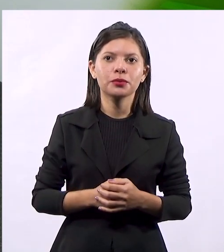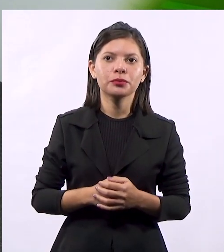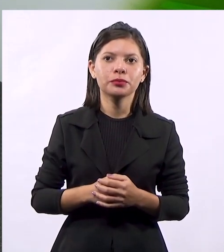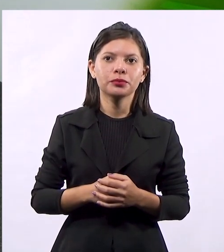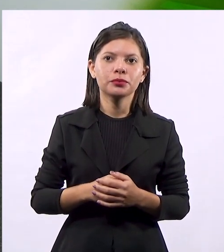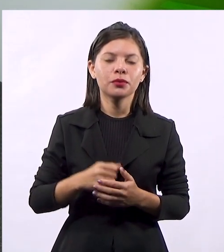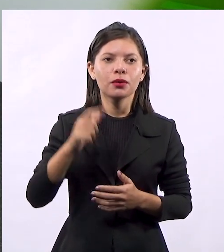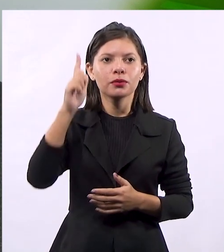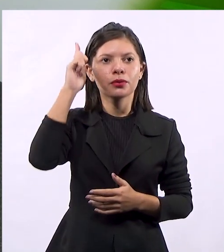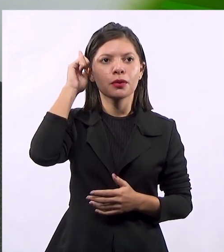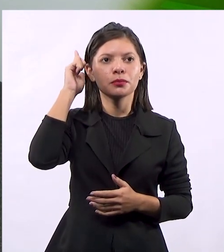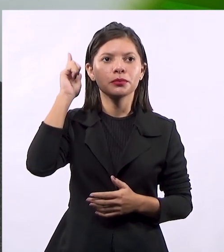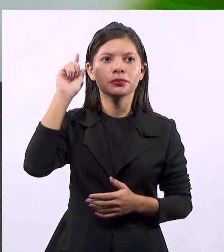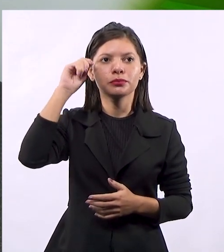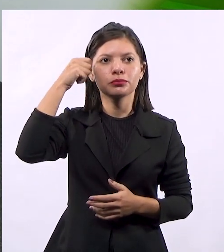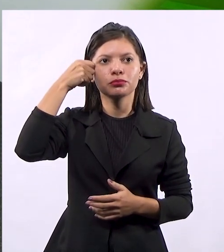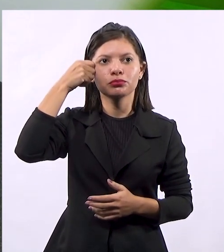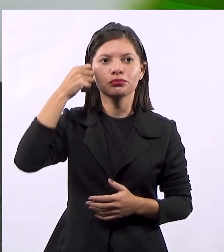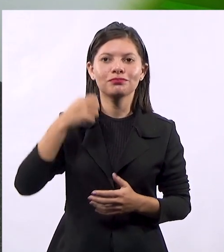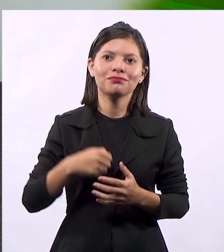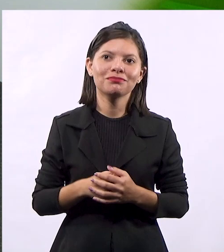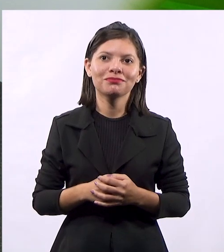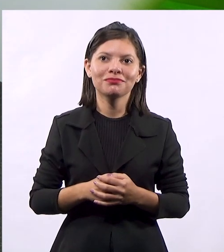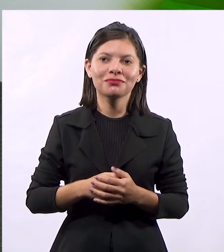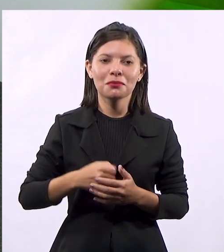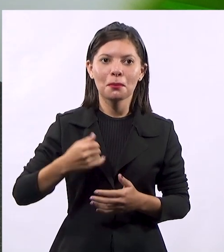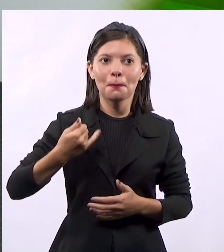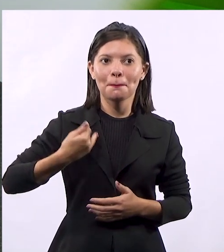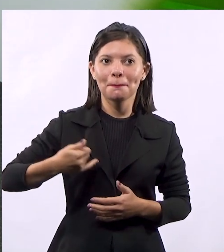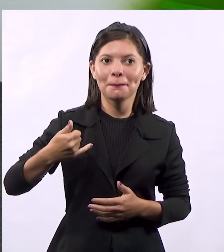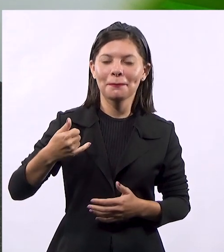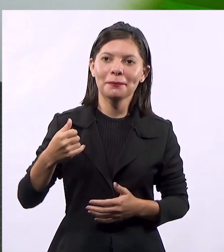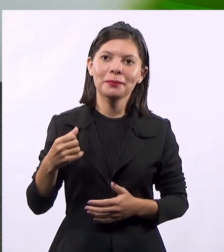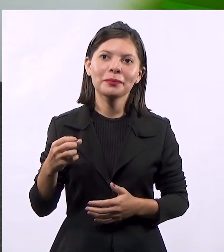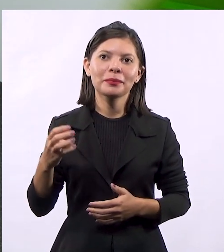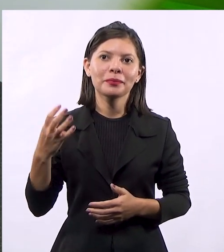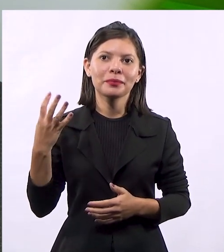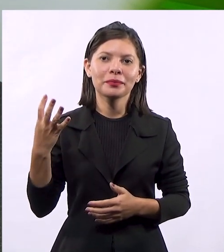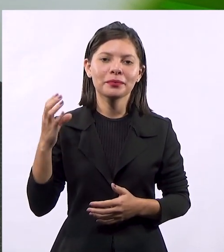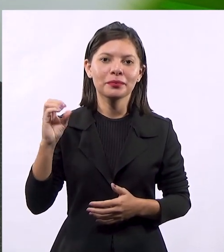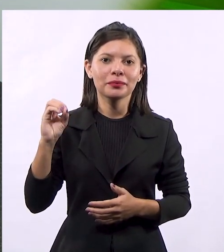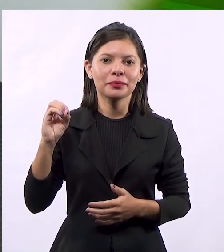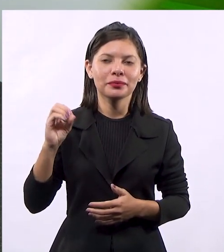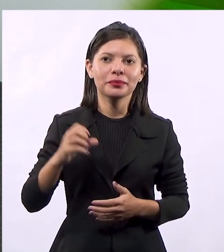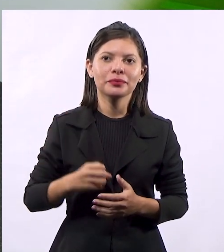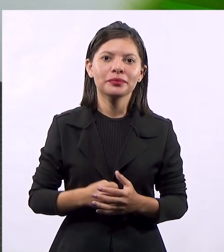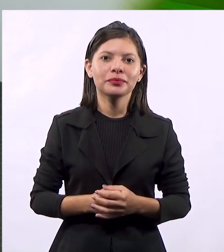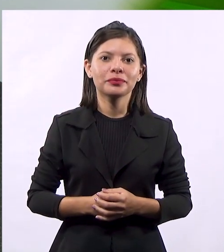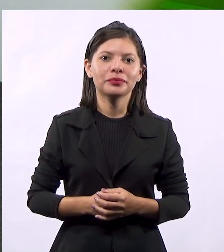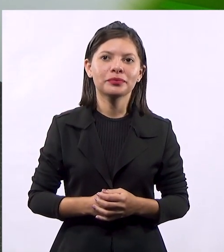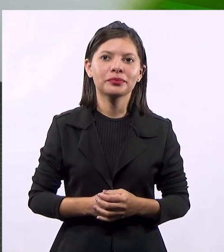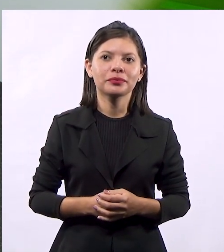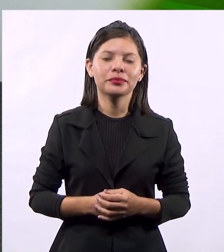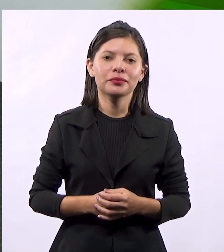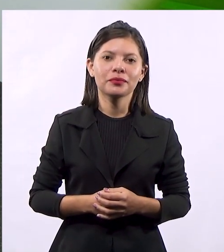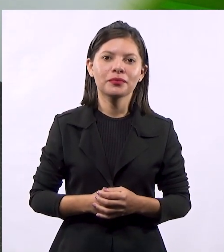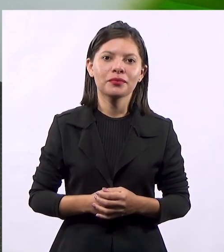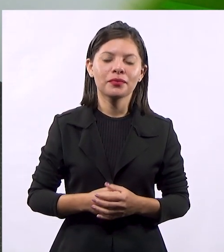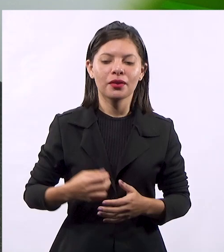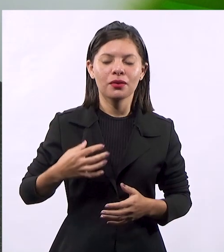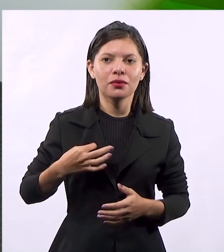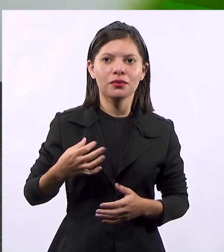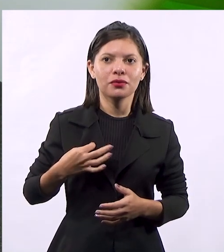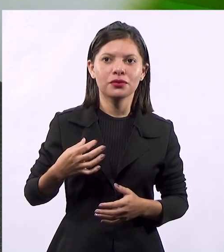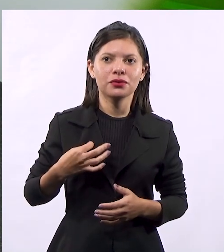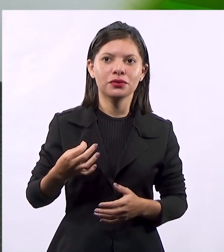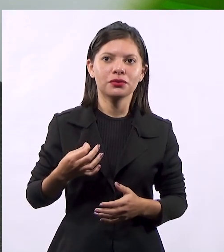Anabela Barbosa e juntinhos estaremos trilhando essa jornada. Passarei minha audiodescrição. Eu sou mulher